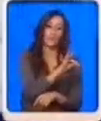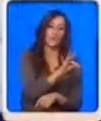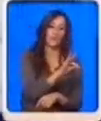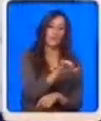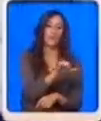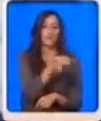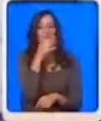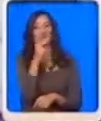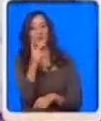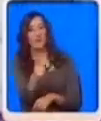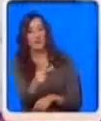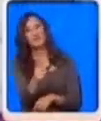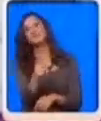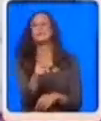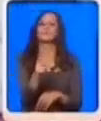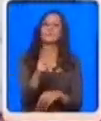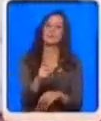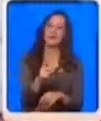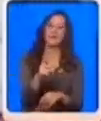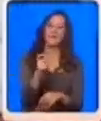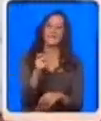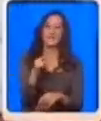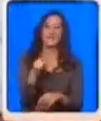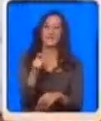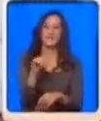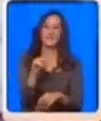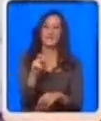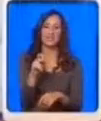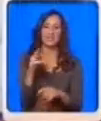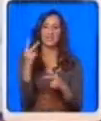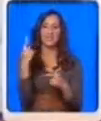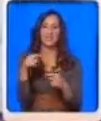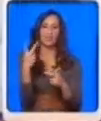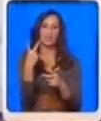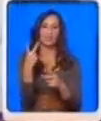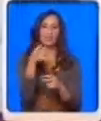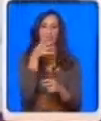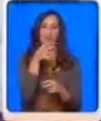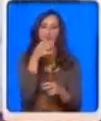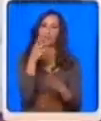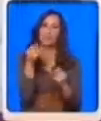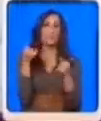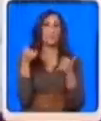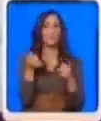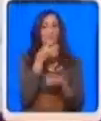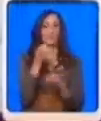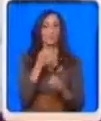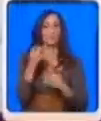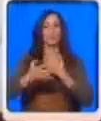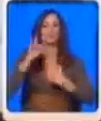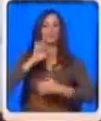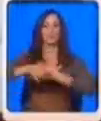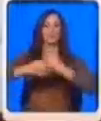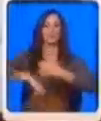referiu aqui a Vanessa. A Florbela tem, entre os vários números, tem dois que realmente são extraordinários, que é uma cozinheira